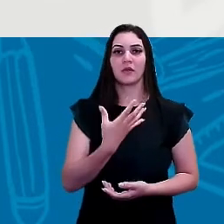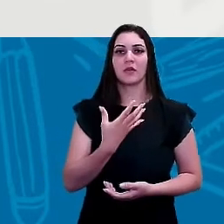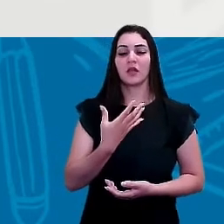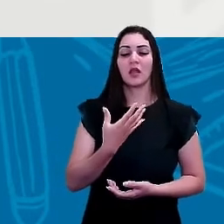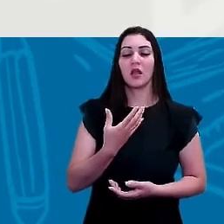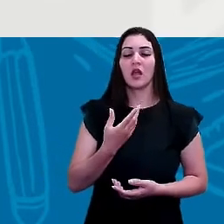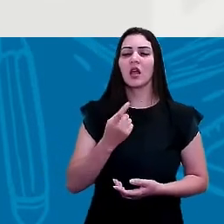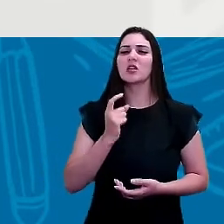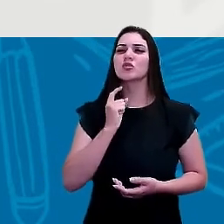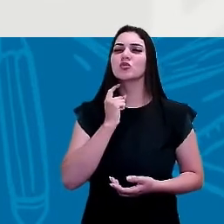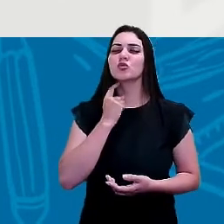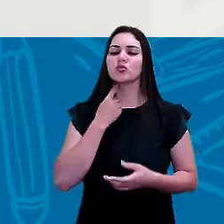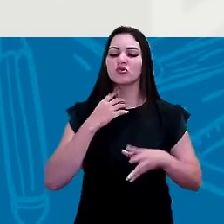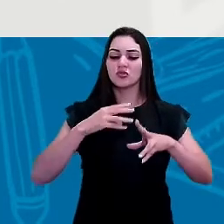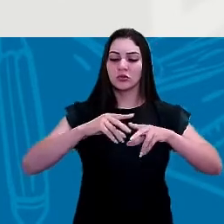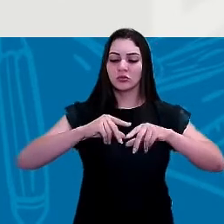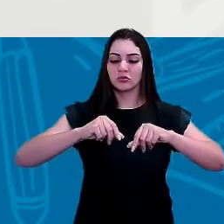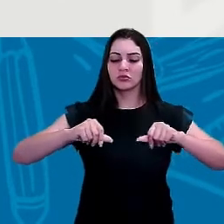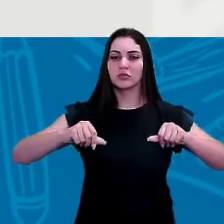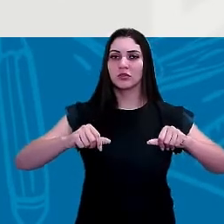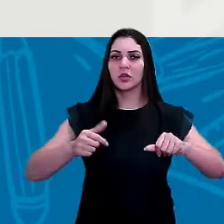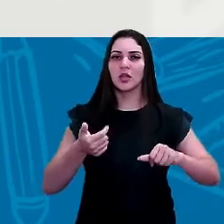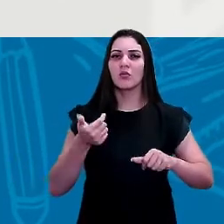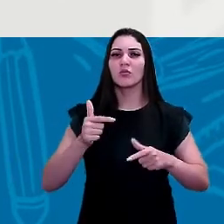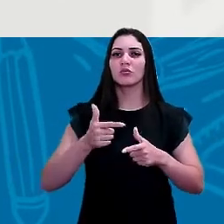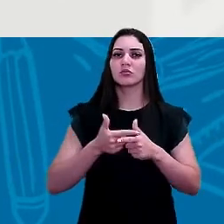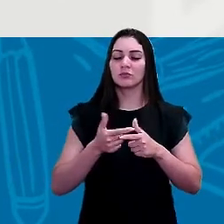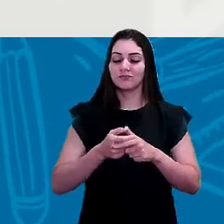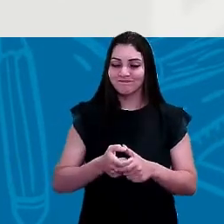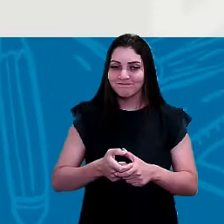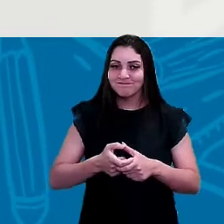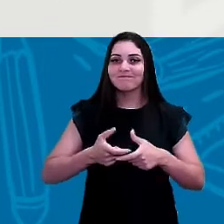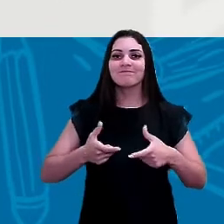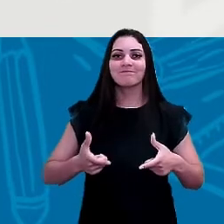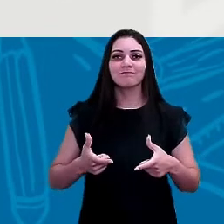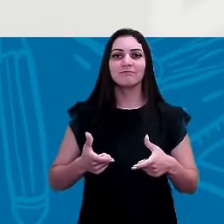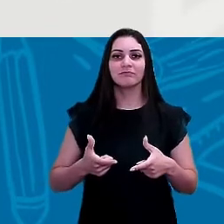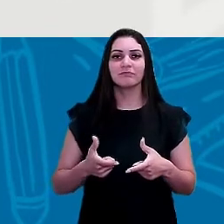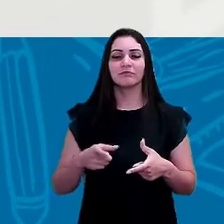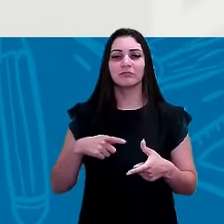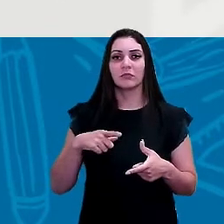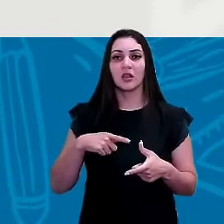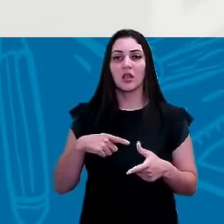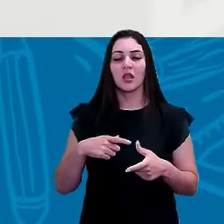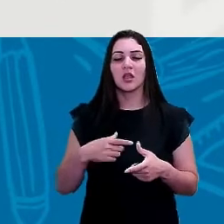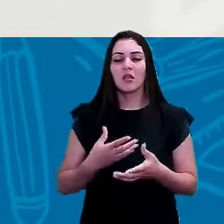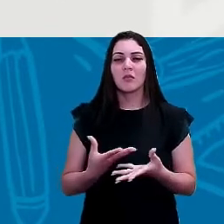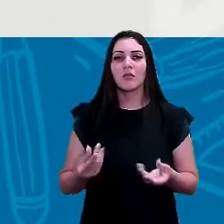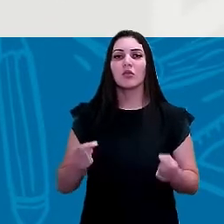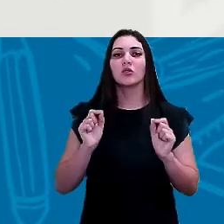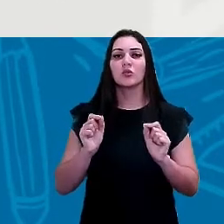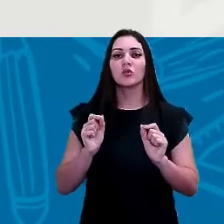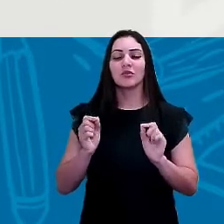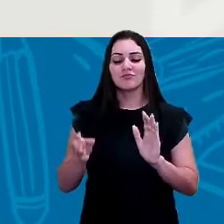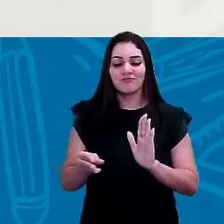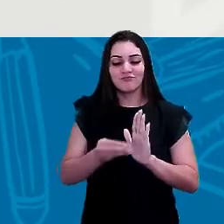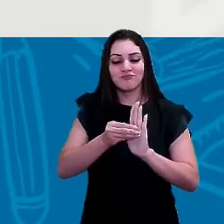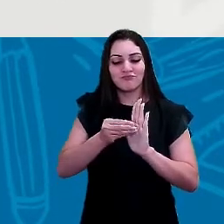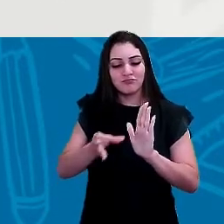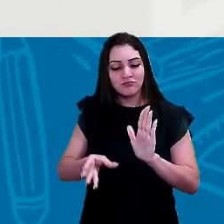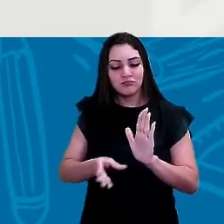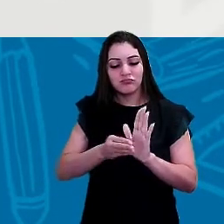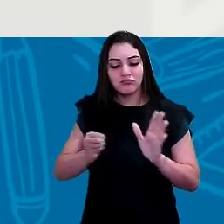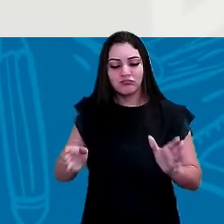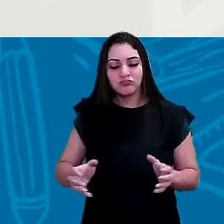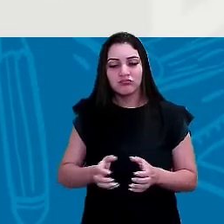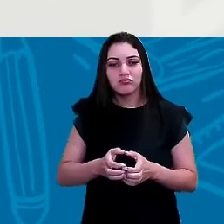solo. Esse é outro problema muito grande, né, que vem muito da questão realmente do acúmulo do lixo, do descarte